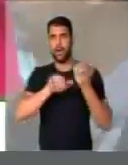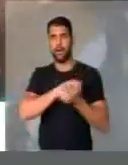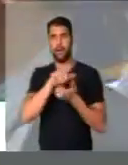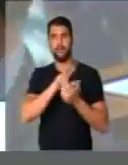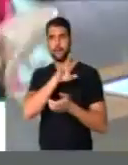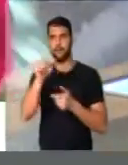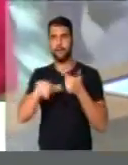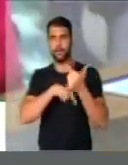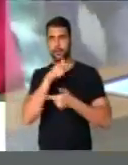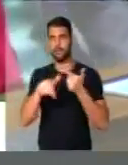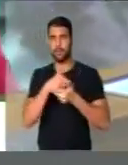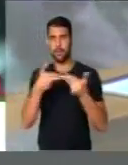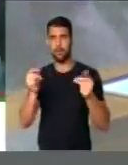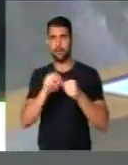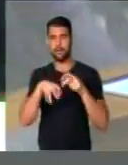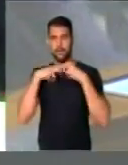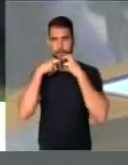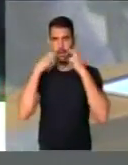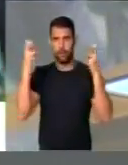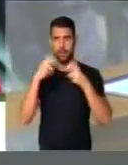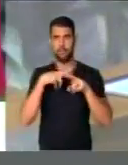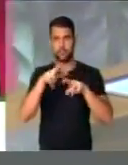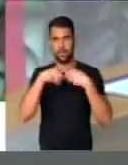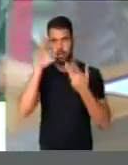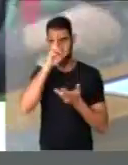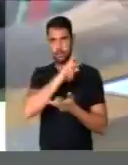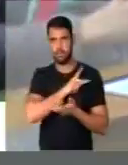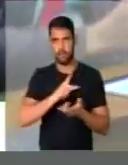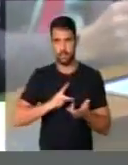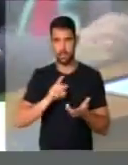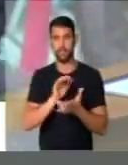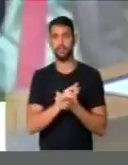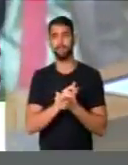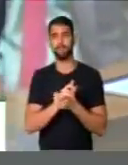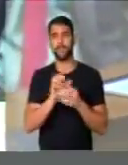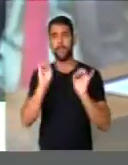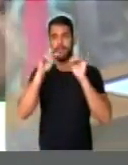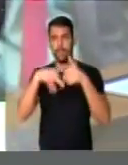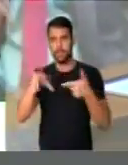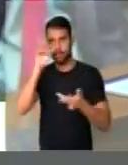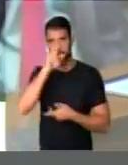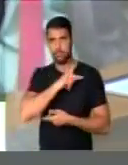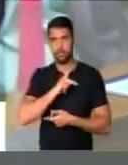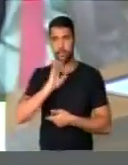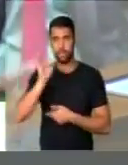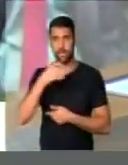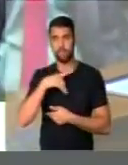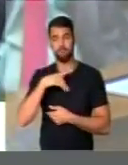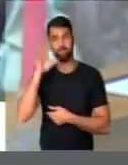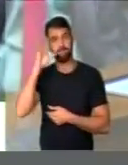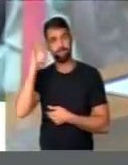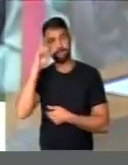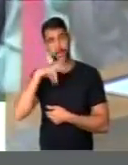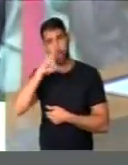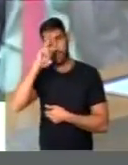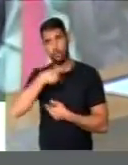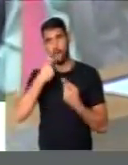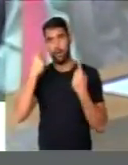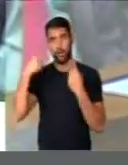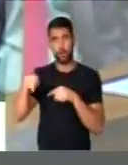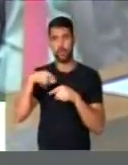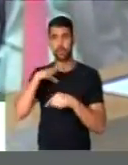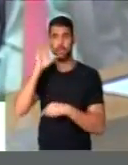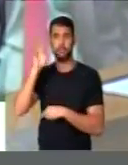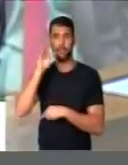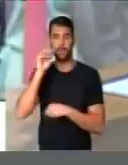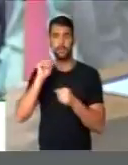Não foi trabalhar. Vergonha! Por isso, senhor presidente, para concluir, que já penso, eu que era contra,